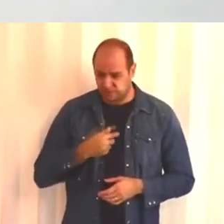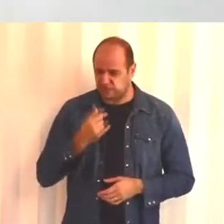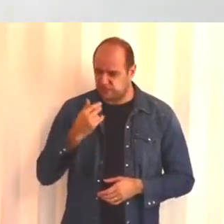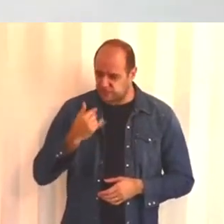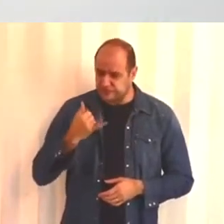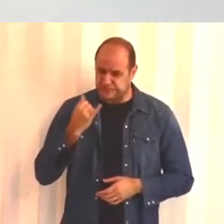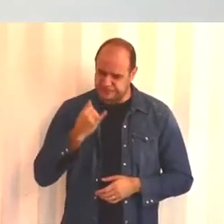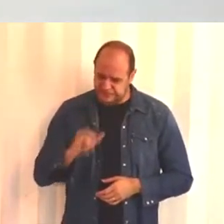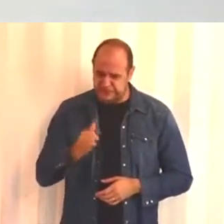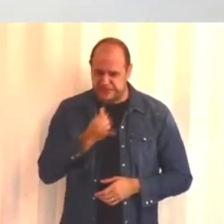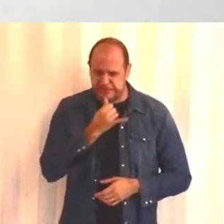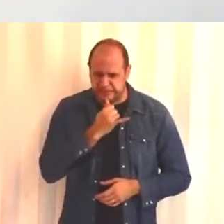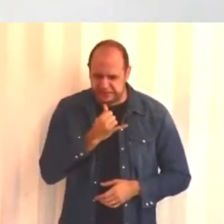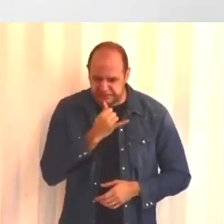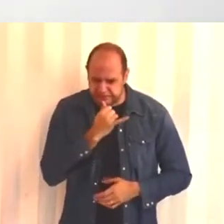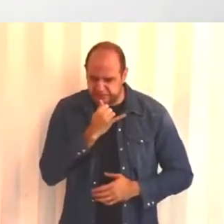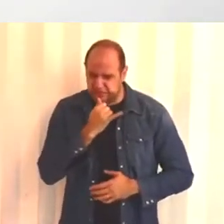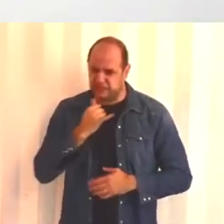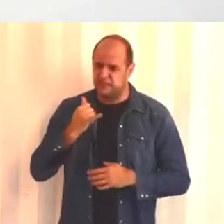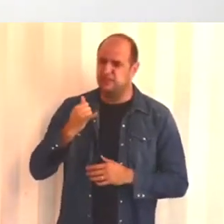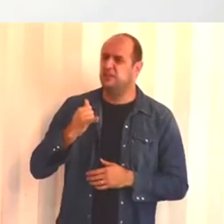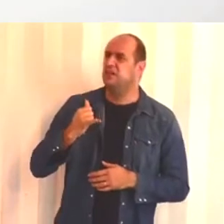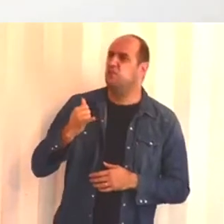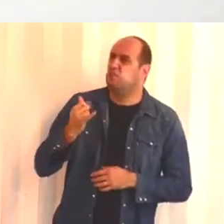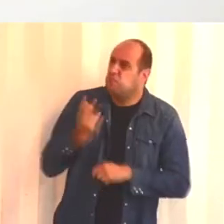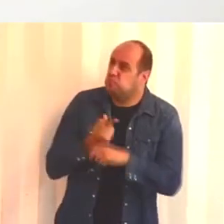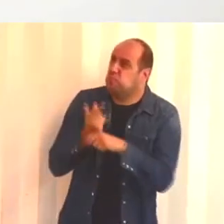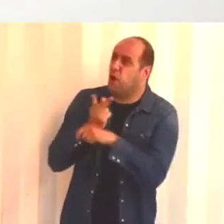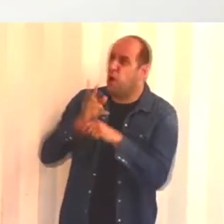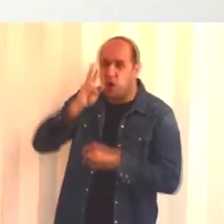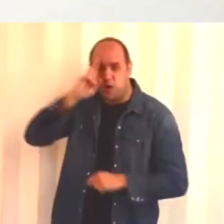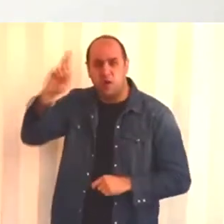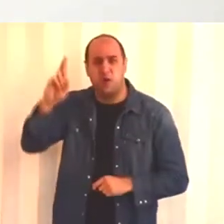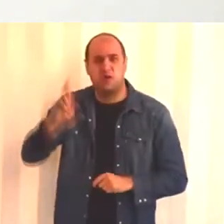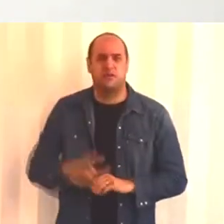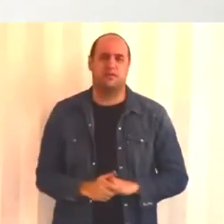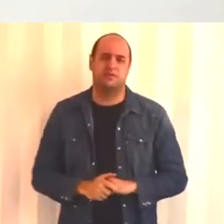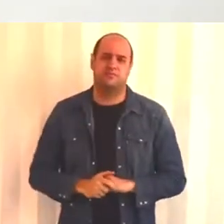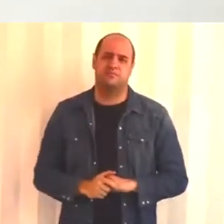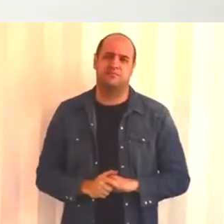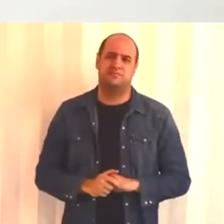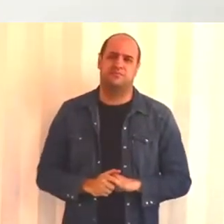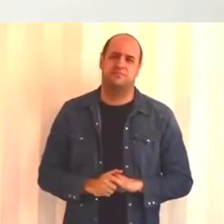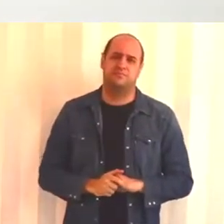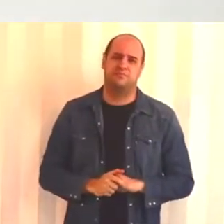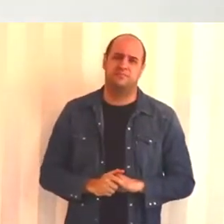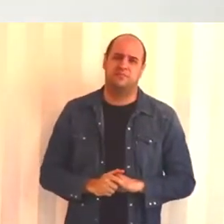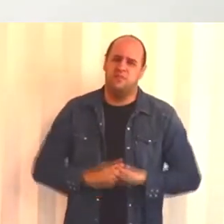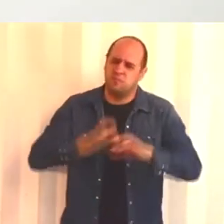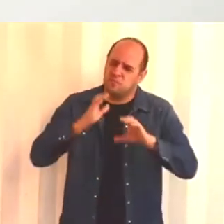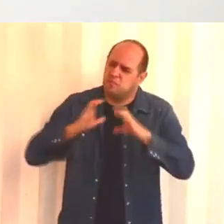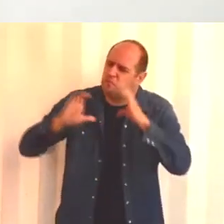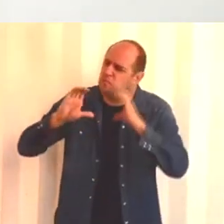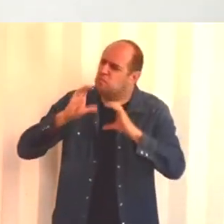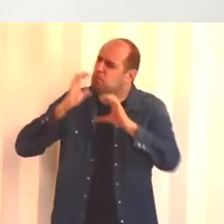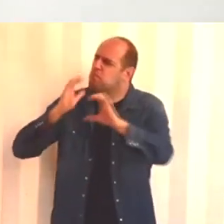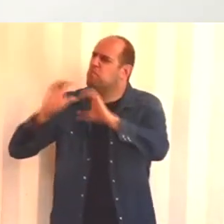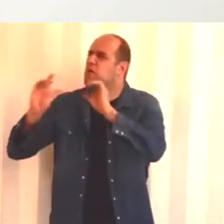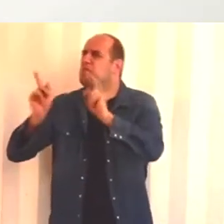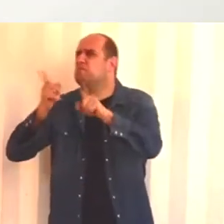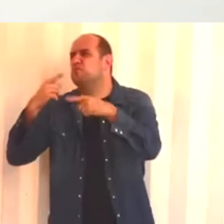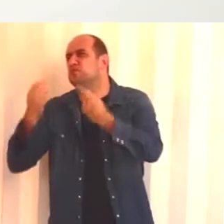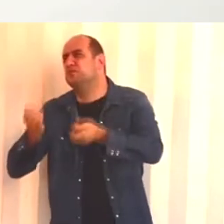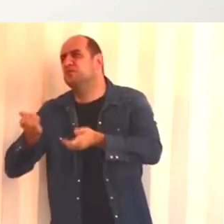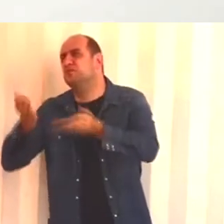o meu coração. É nele que eu me refugio. e nele eu apresento o meu cântico de louvor.